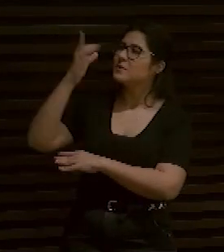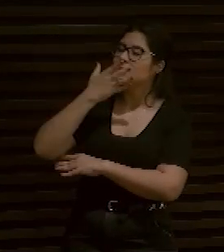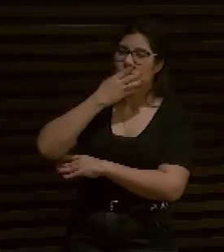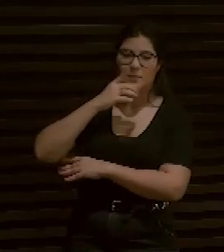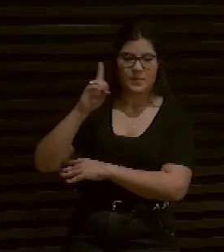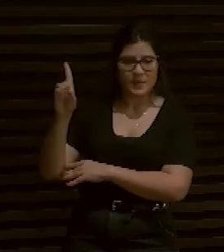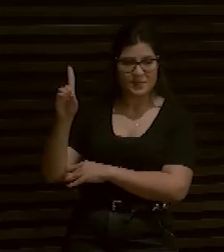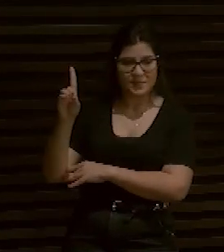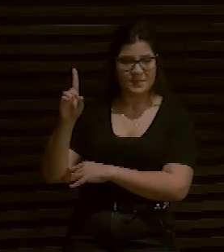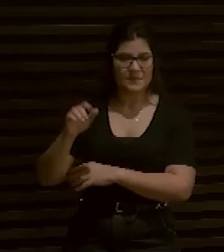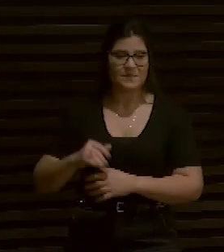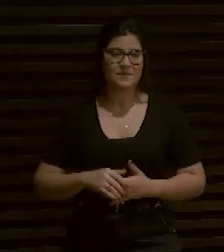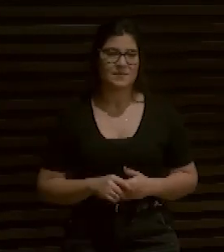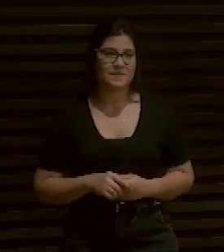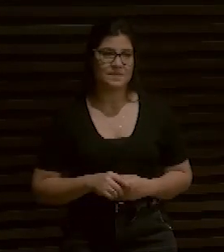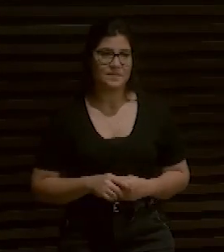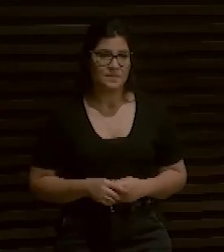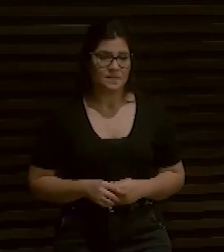Pai.